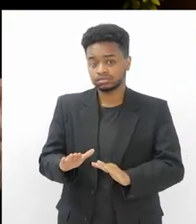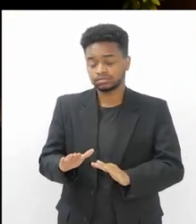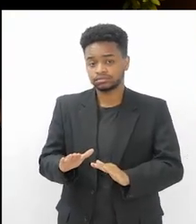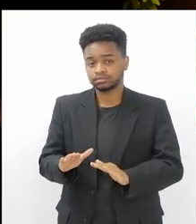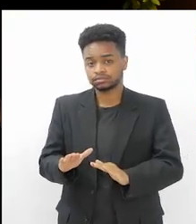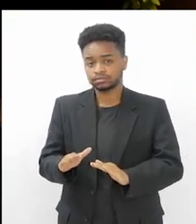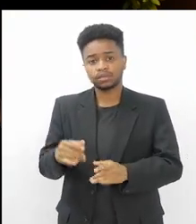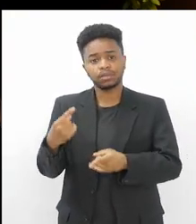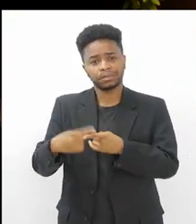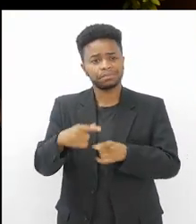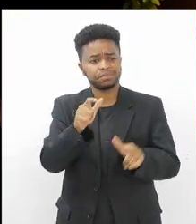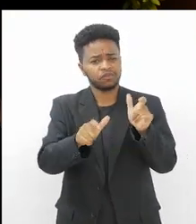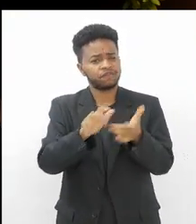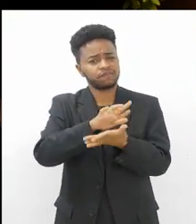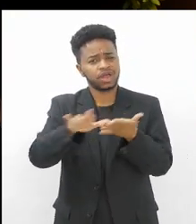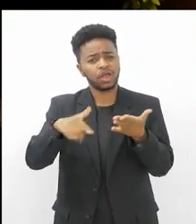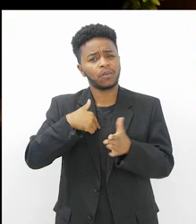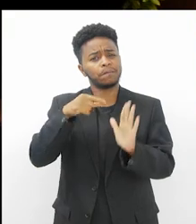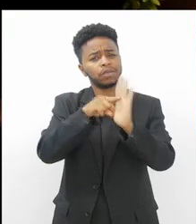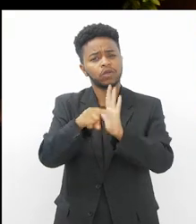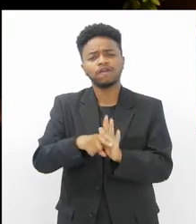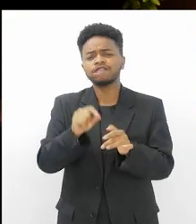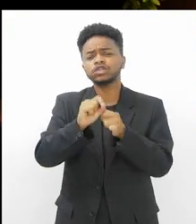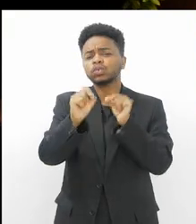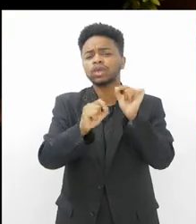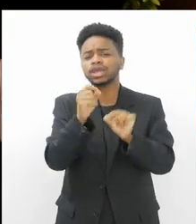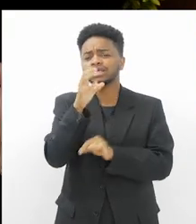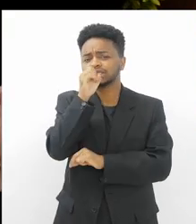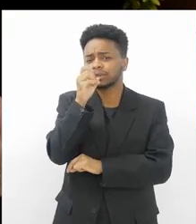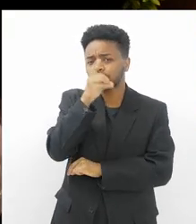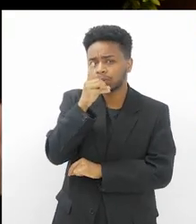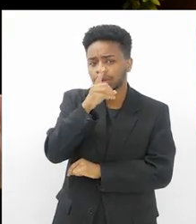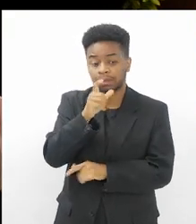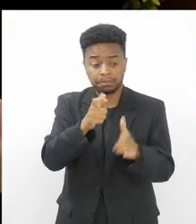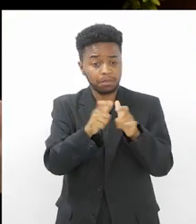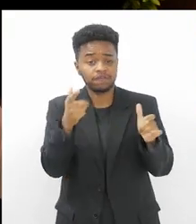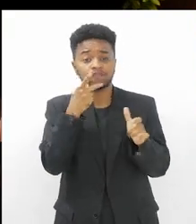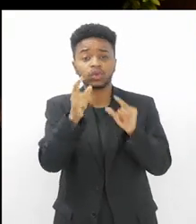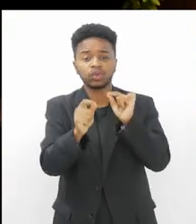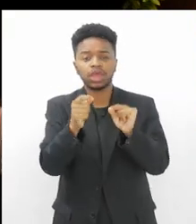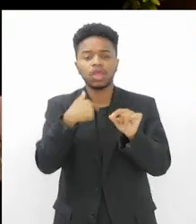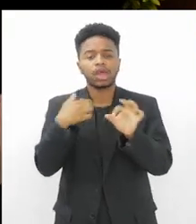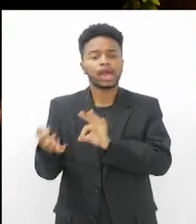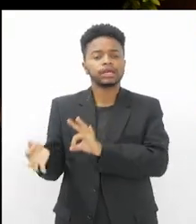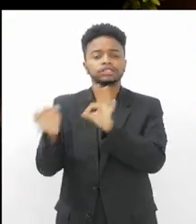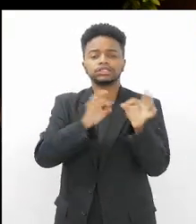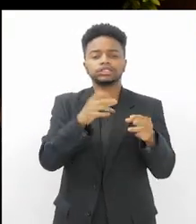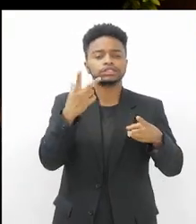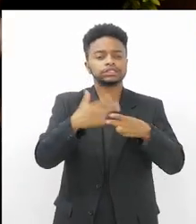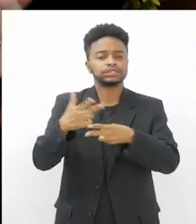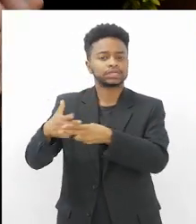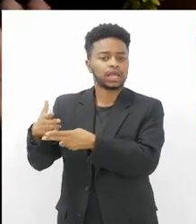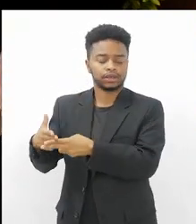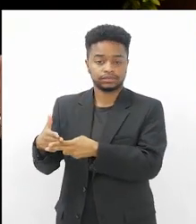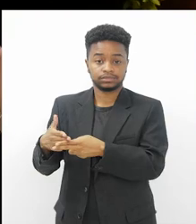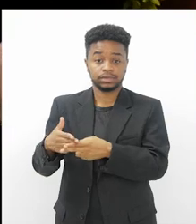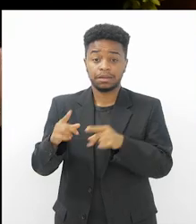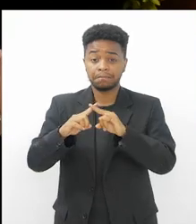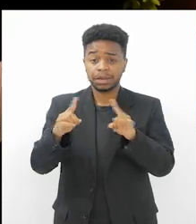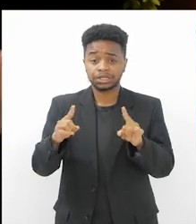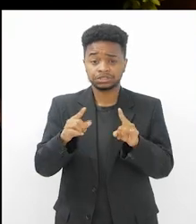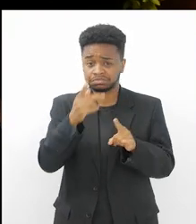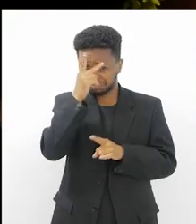casa. Várias pessoas eu já perguntei, o que você vai fazer esse fim de semana? As pessoas dizem, eu vou maratonear